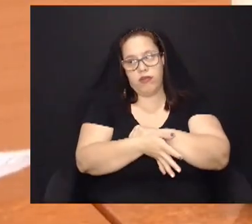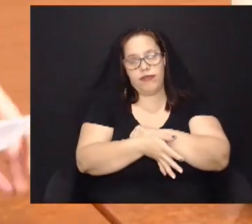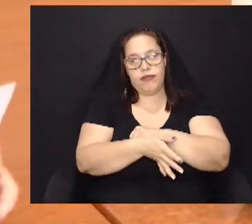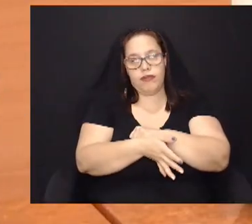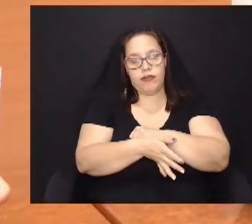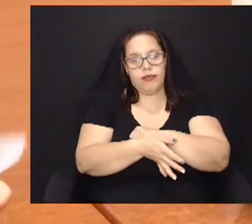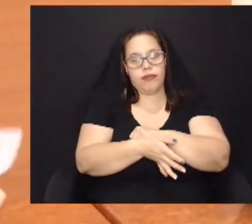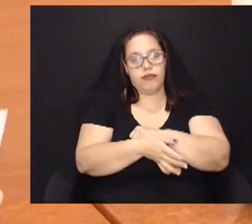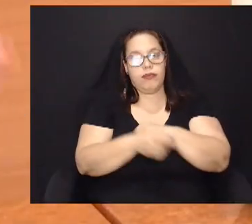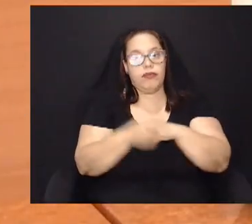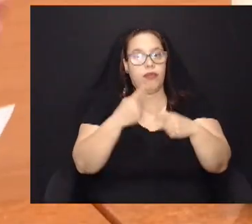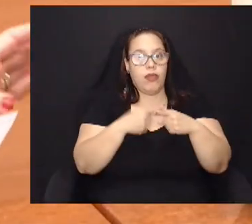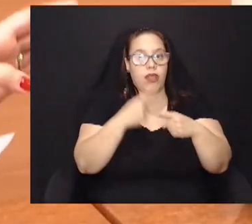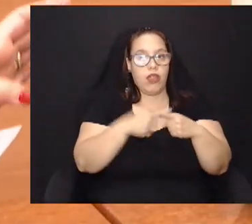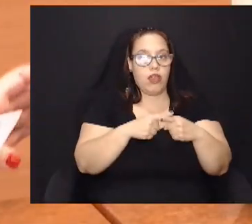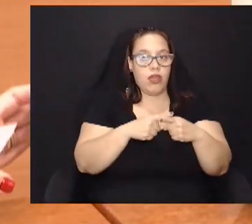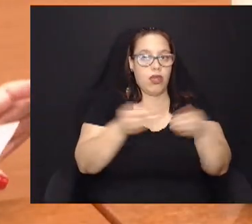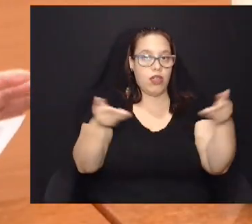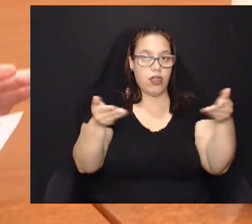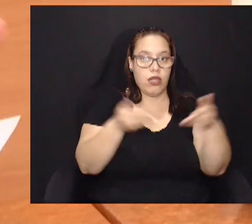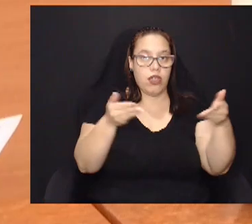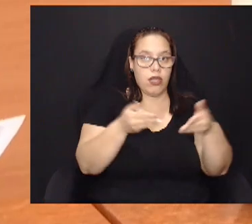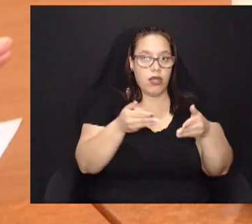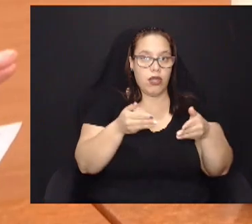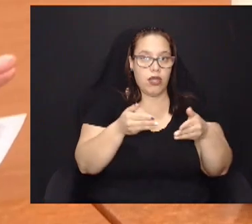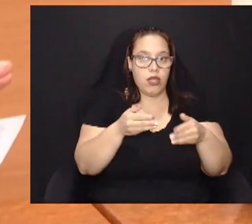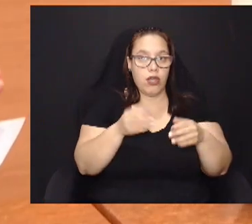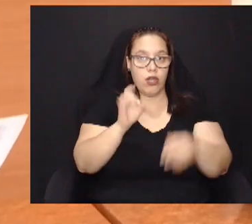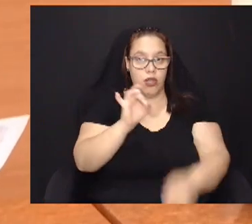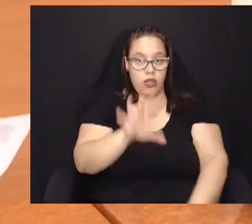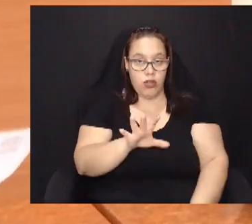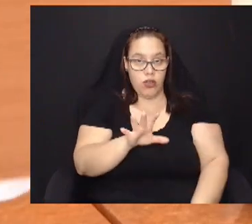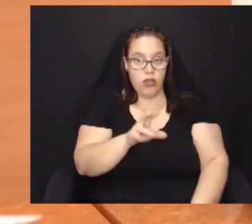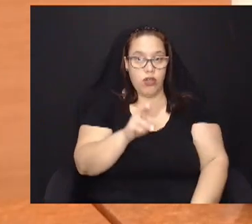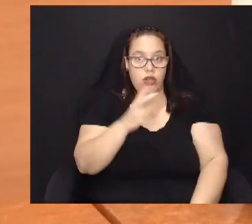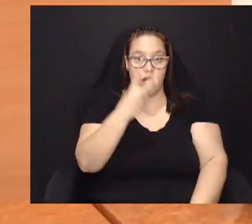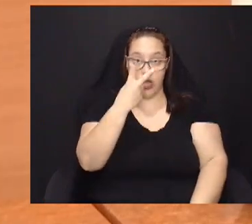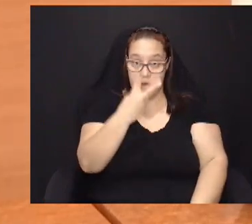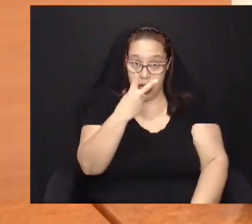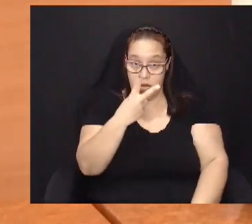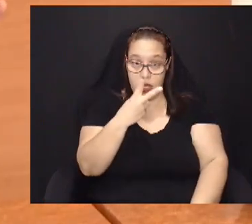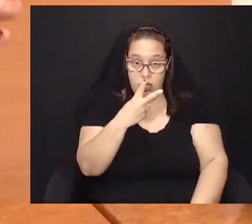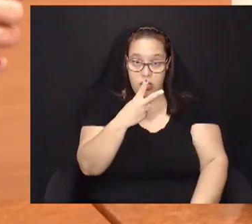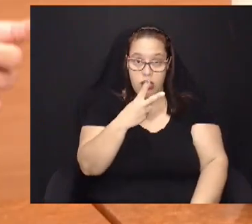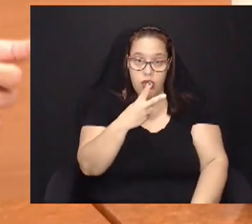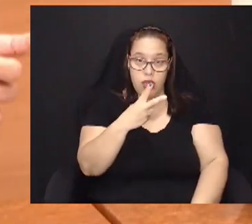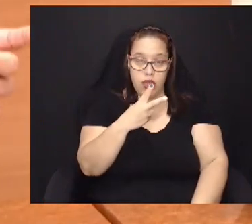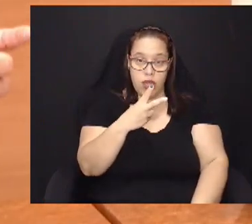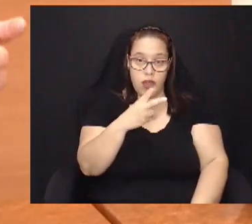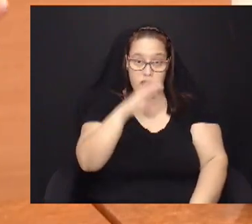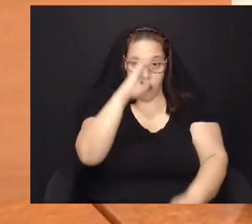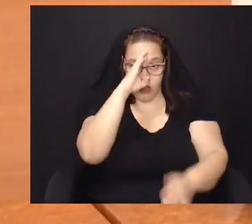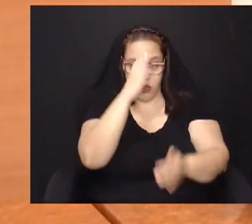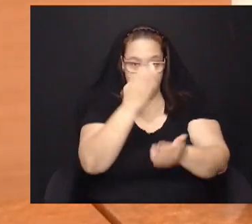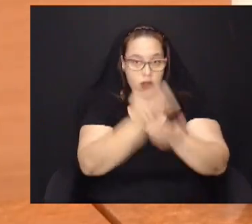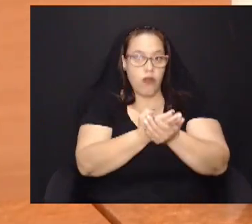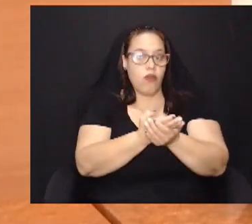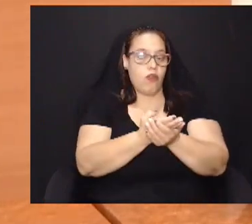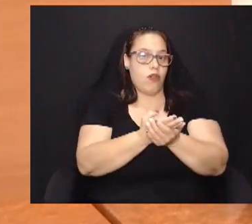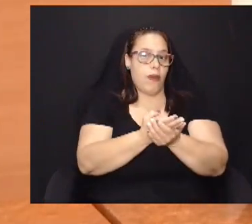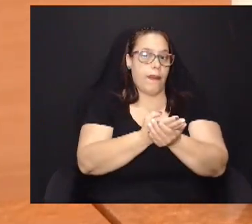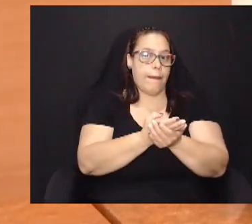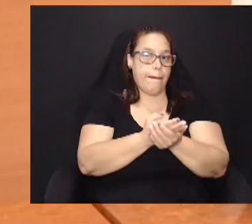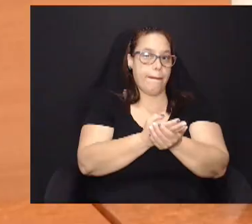Porque até agora você só pode até as 2, certo? Então, a gente está dando um voto de confiança para